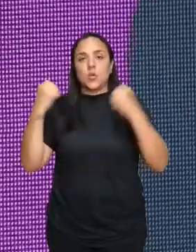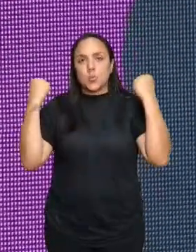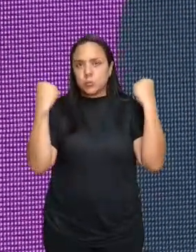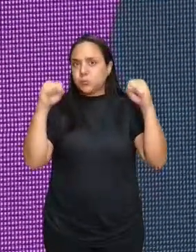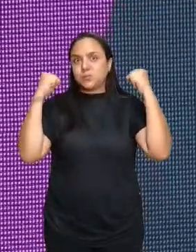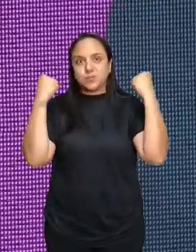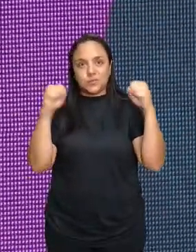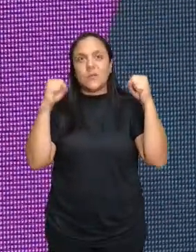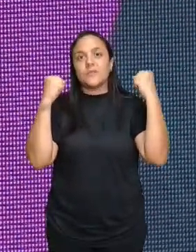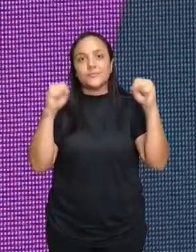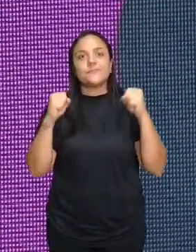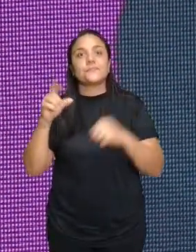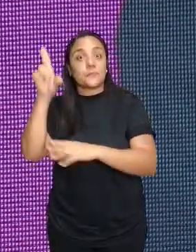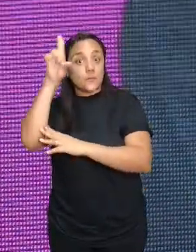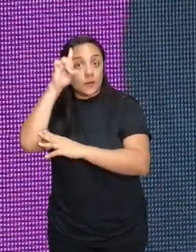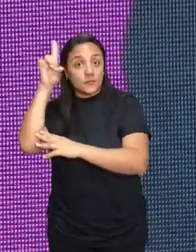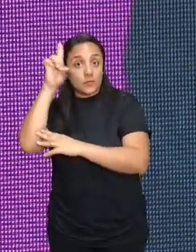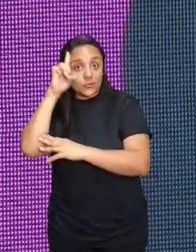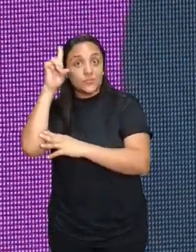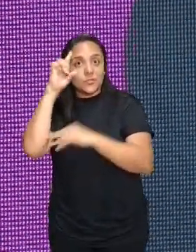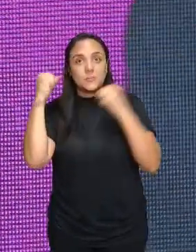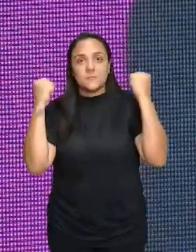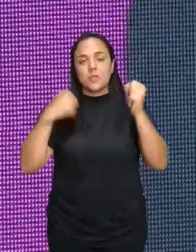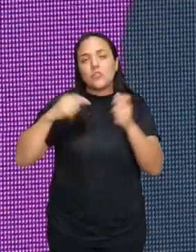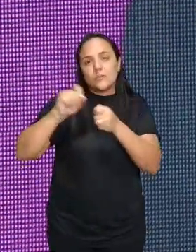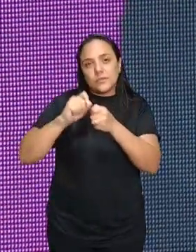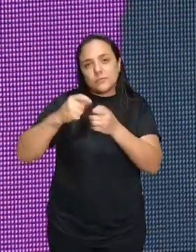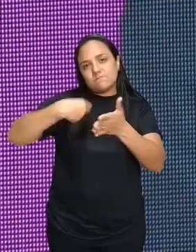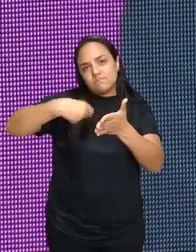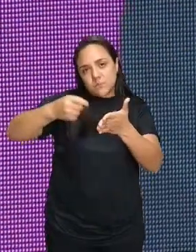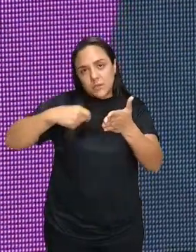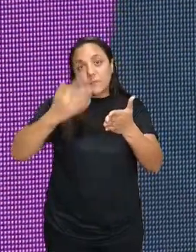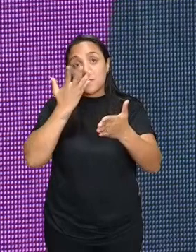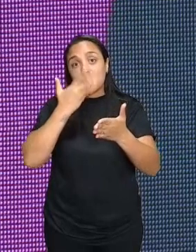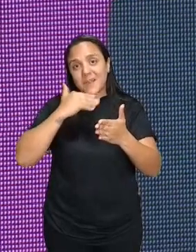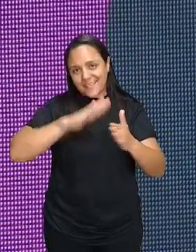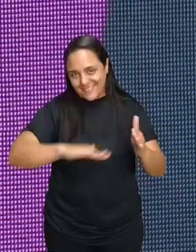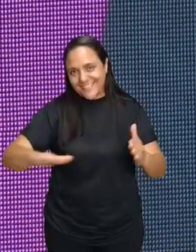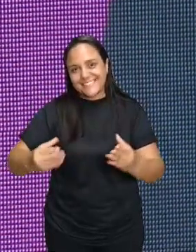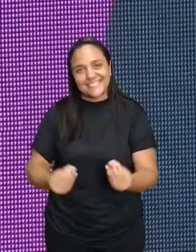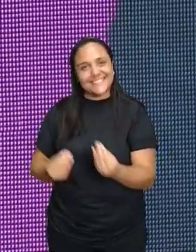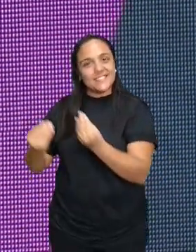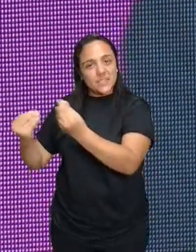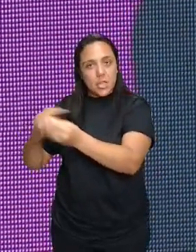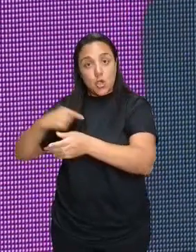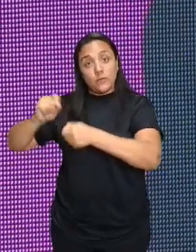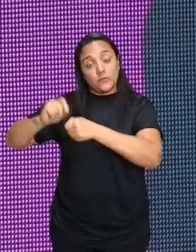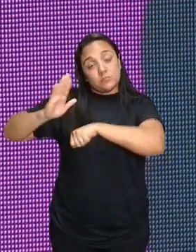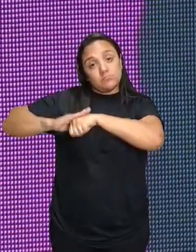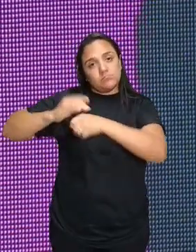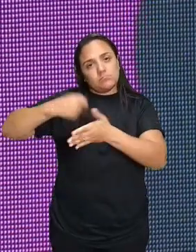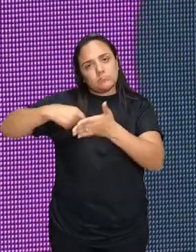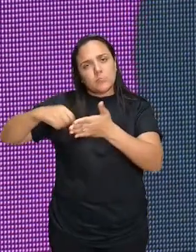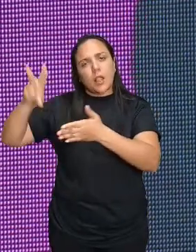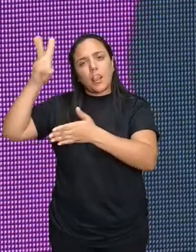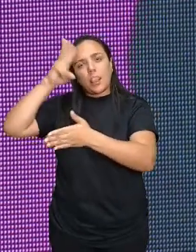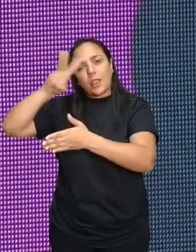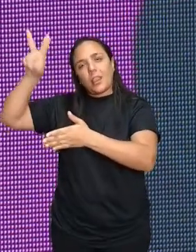diariamente e escrevi um livro para crianças, mais recentemente, sobre contação de história